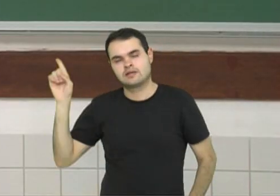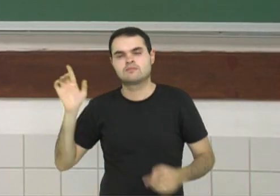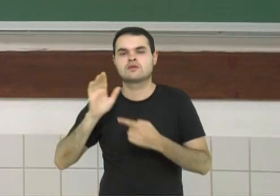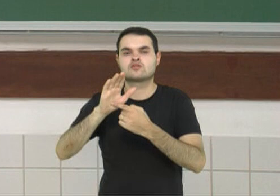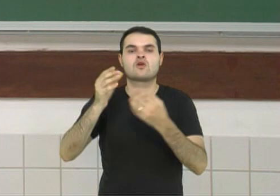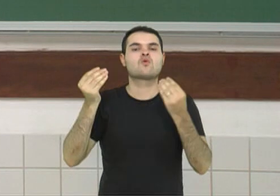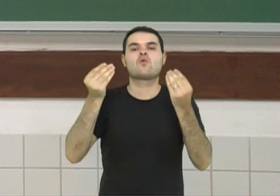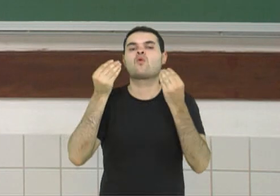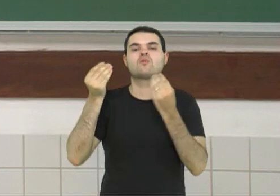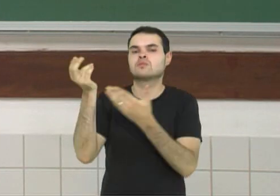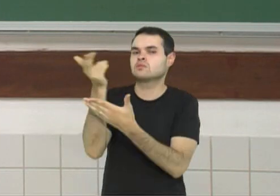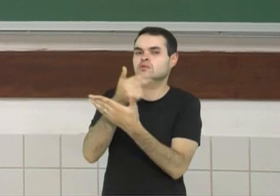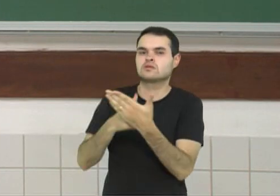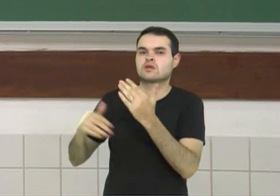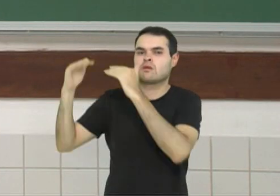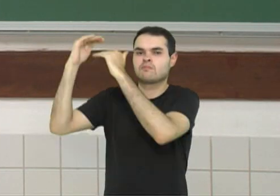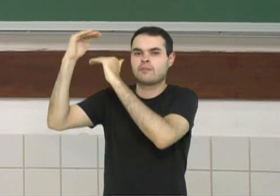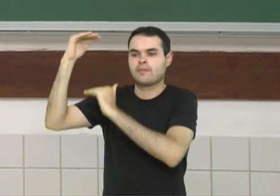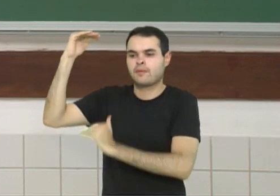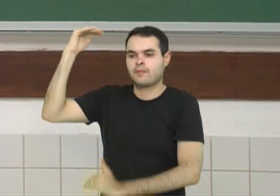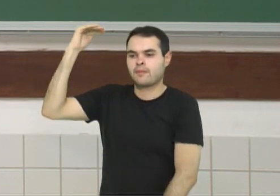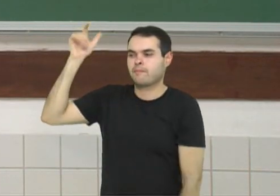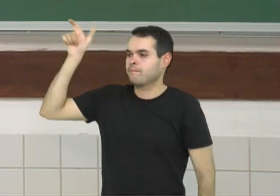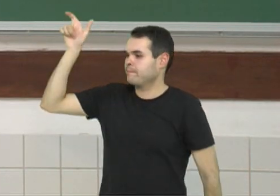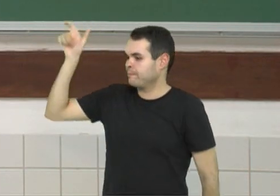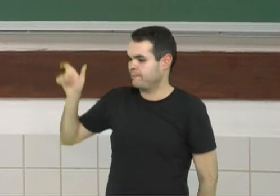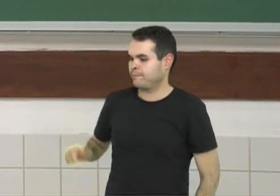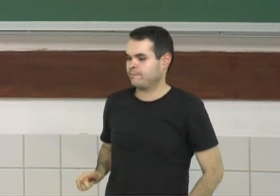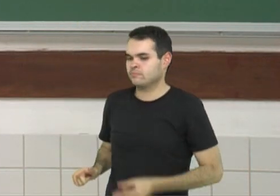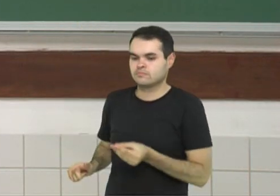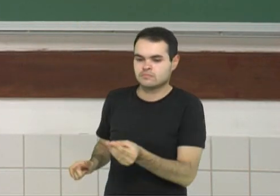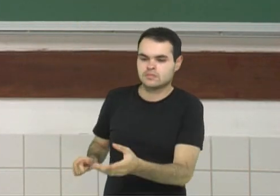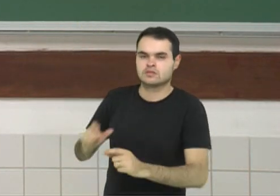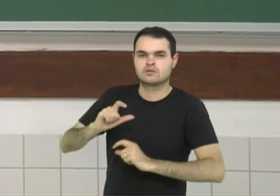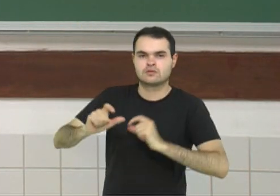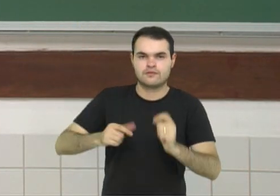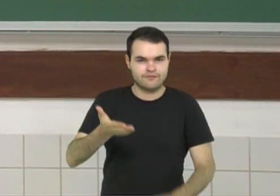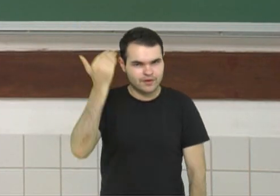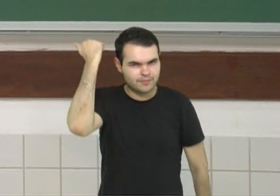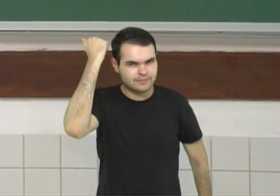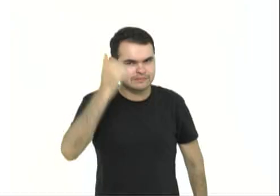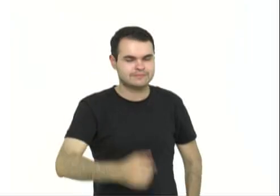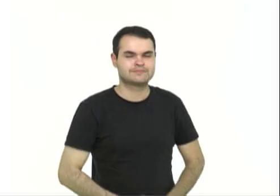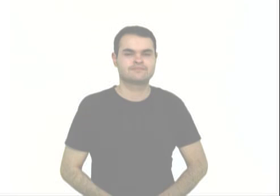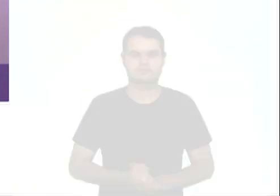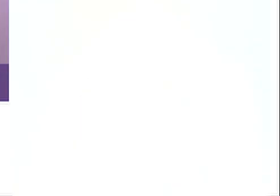é a construção de um personagem para uma história em quadrinhos. Vamos lá?